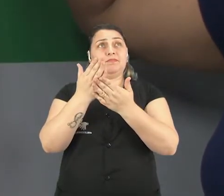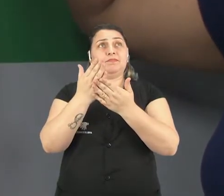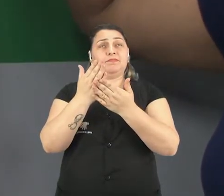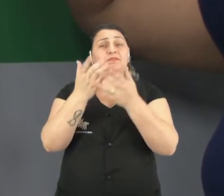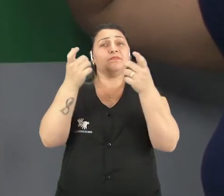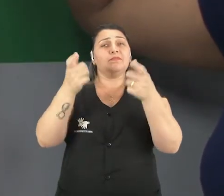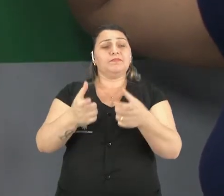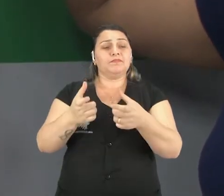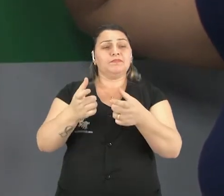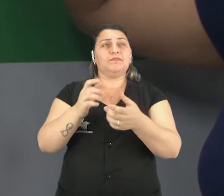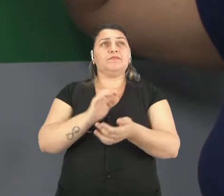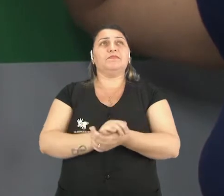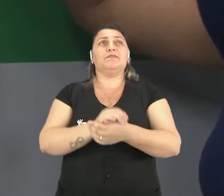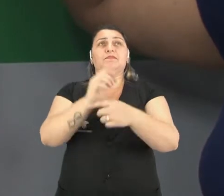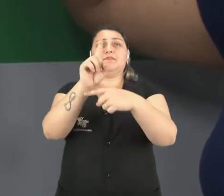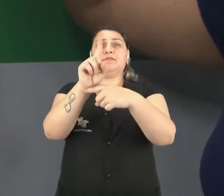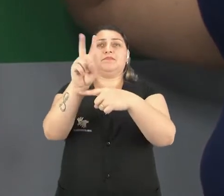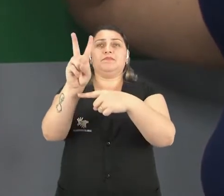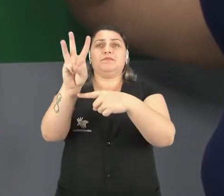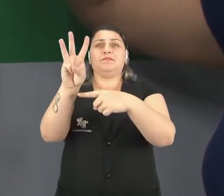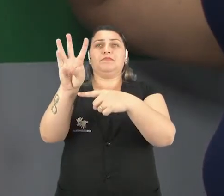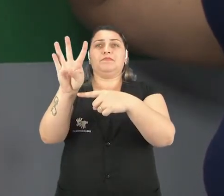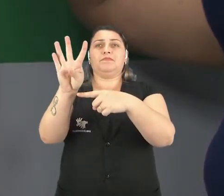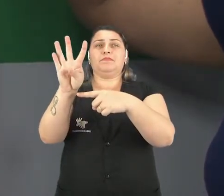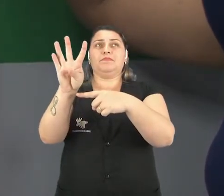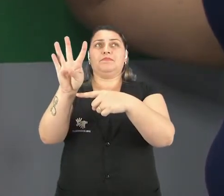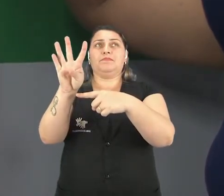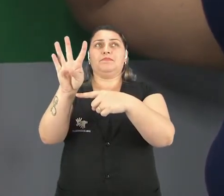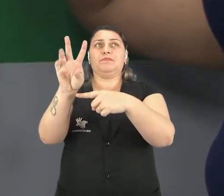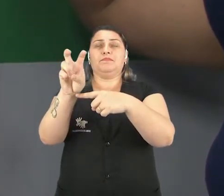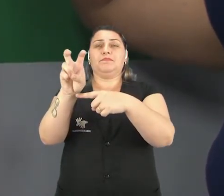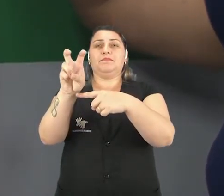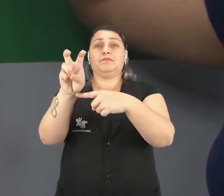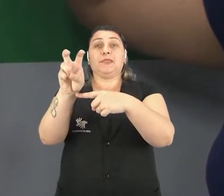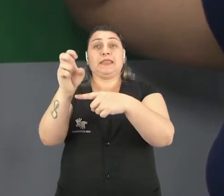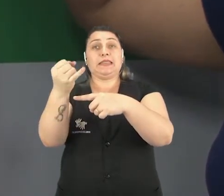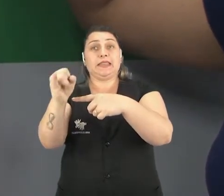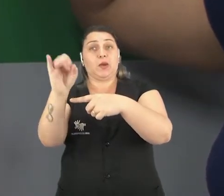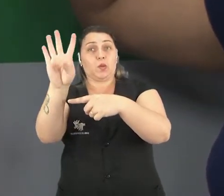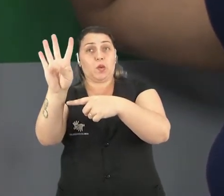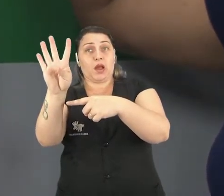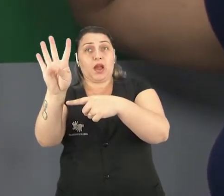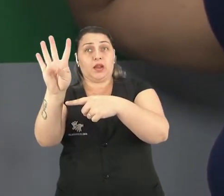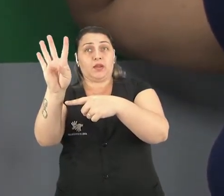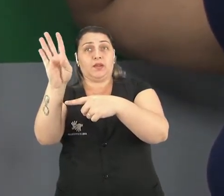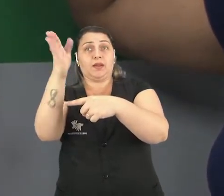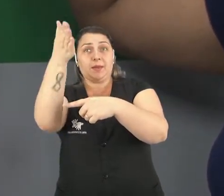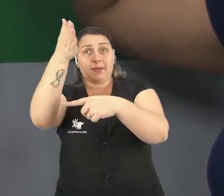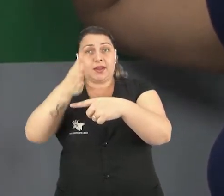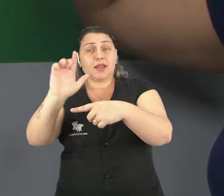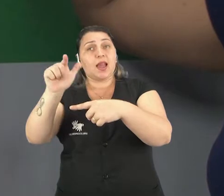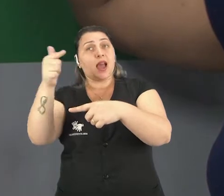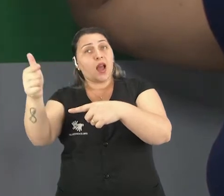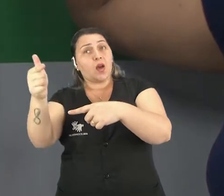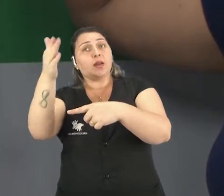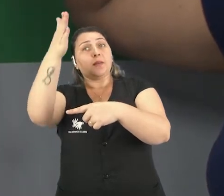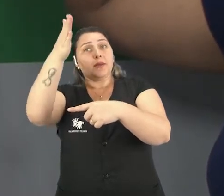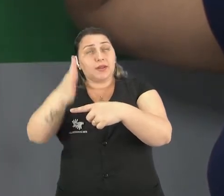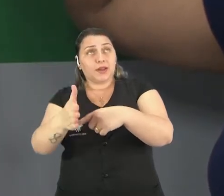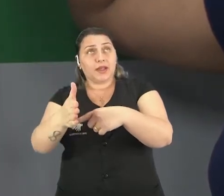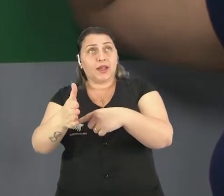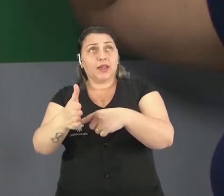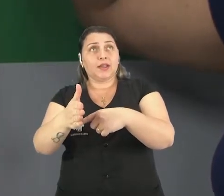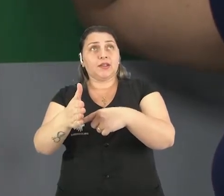por onde? Por aqui. 1, 2, 3, 4. Se 4 é a metade, a outra metade, se